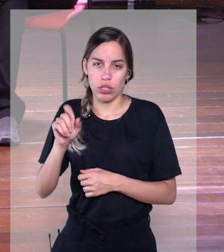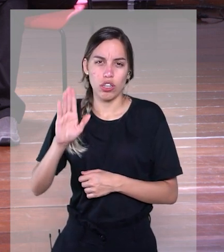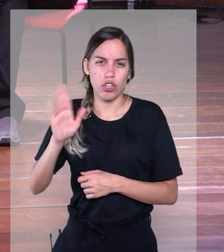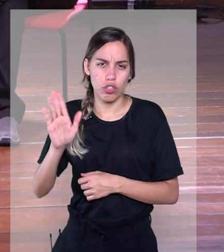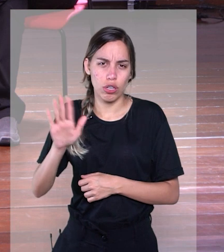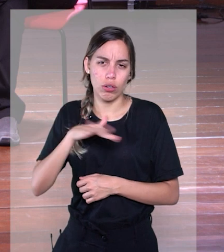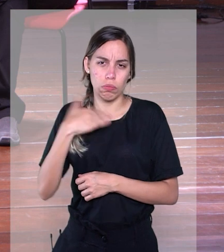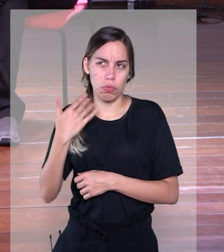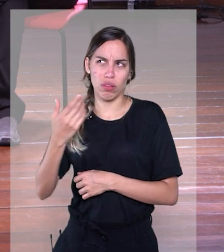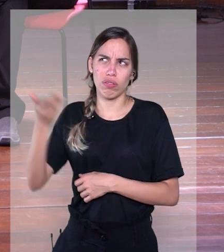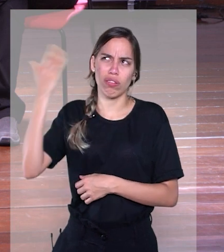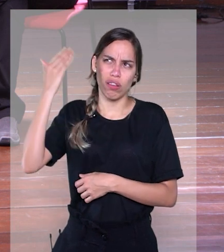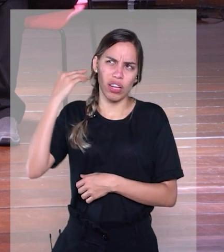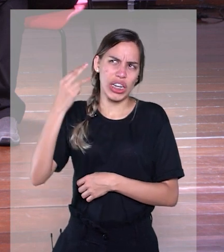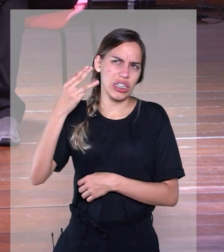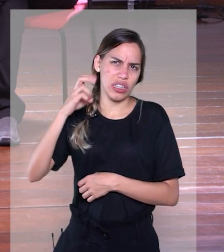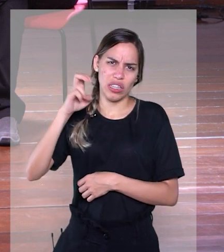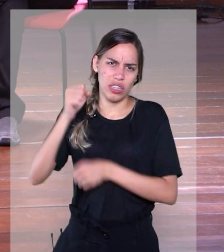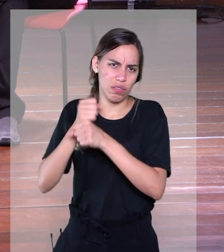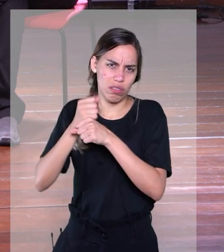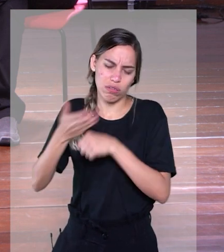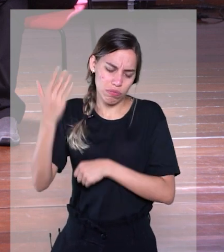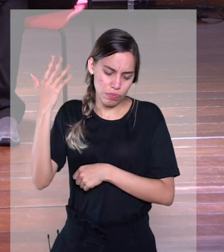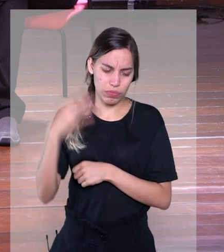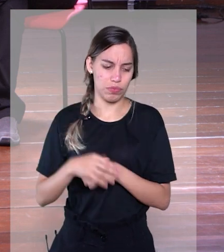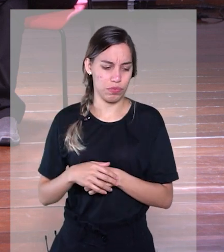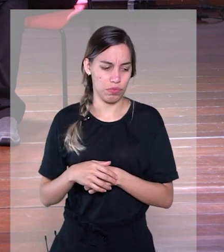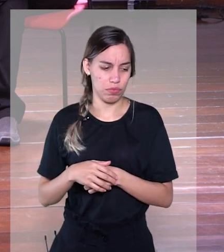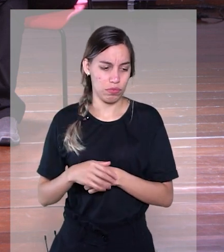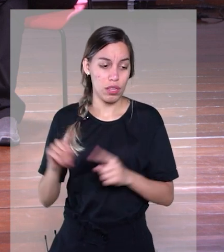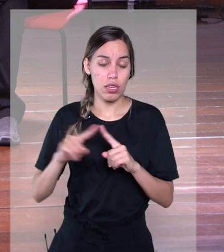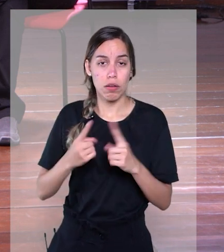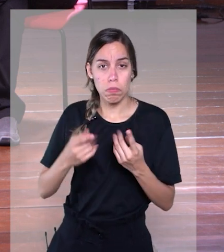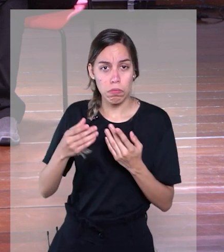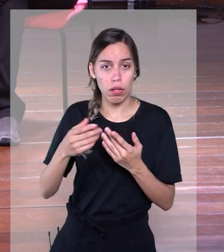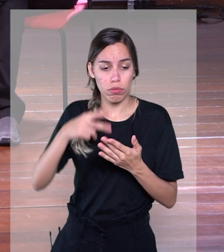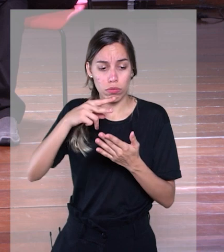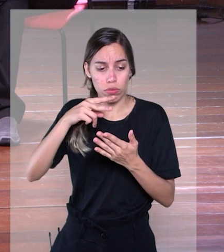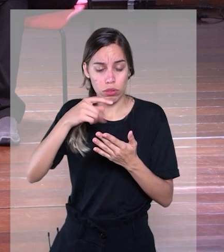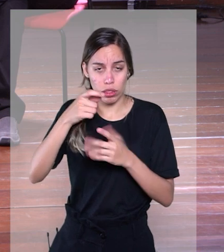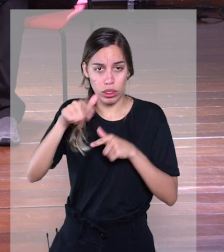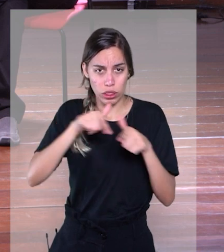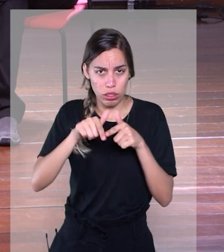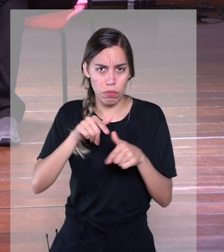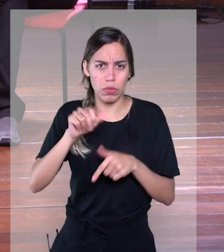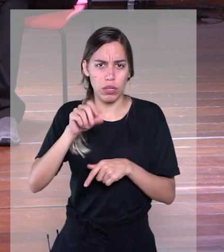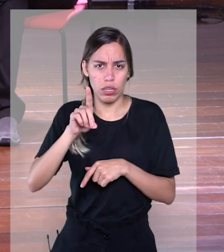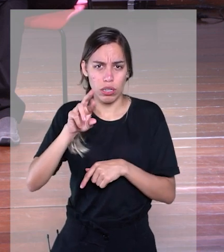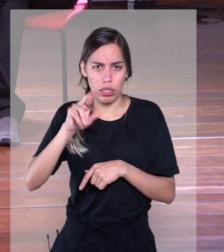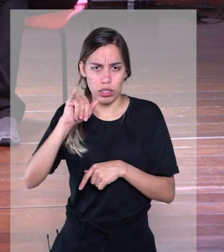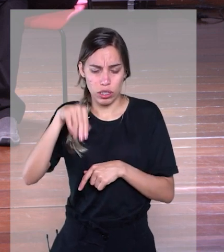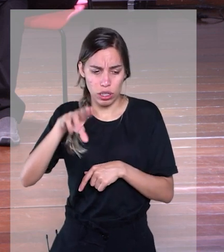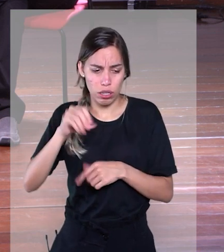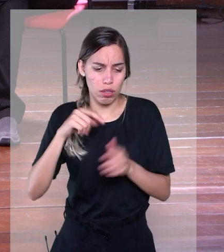o trabalho do Adriano mostra como essa obra literária permanece